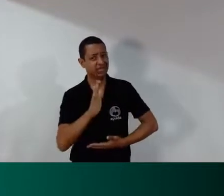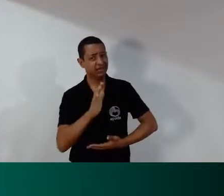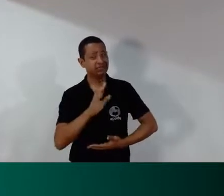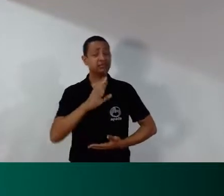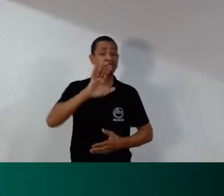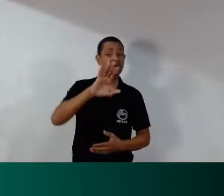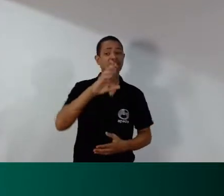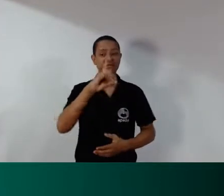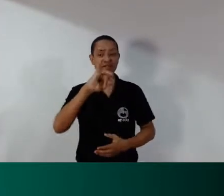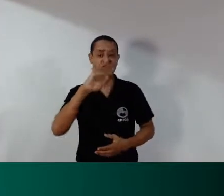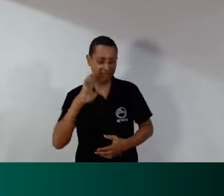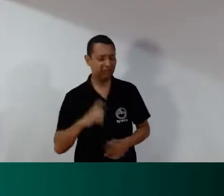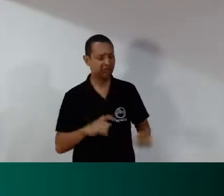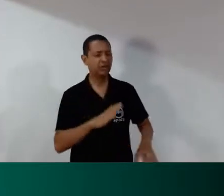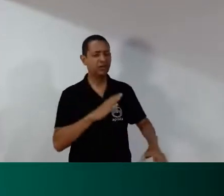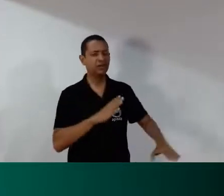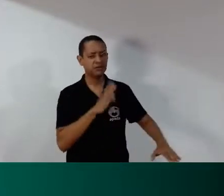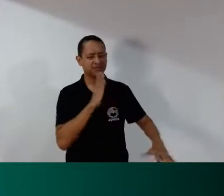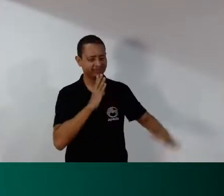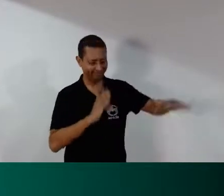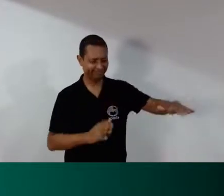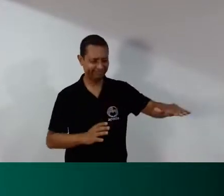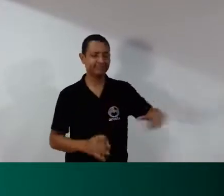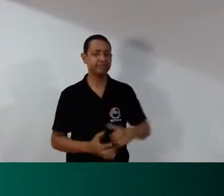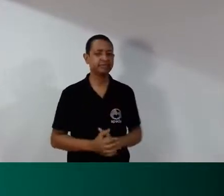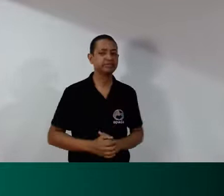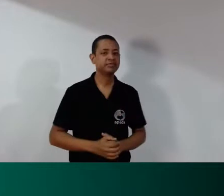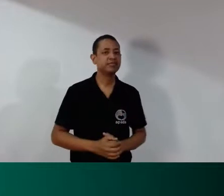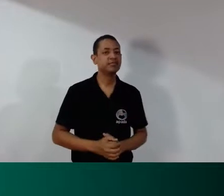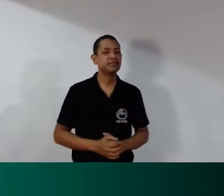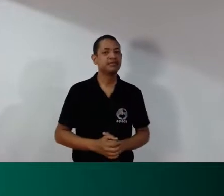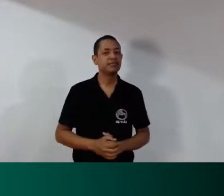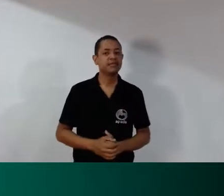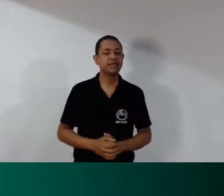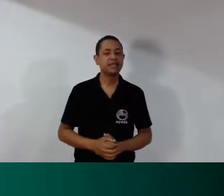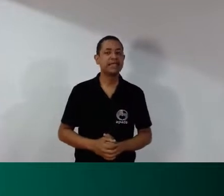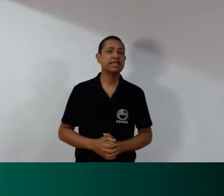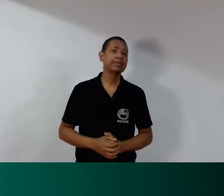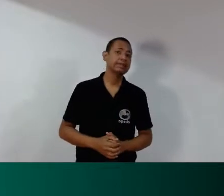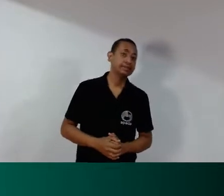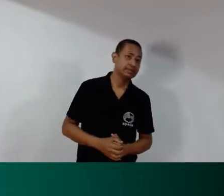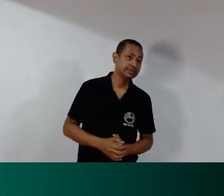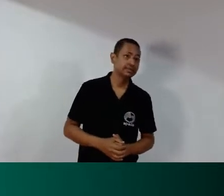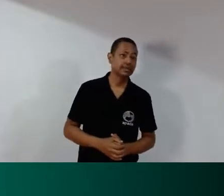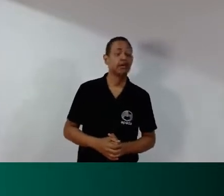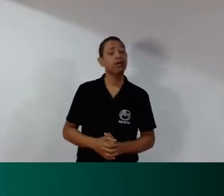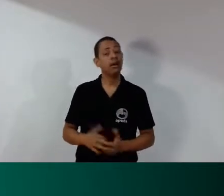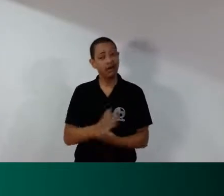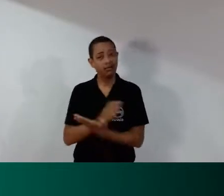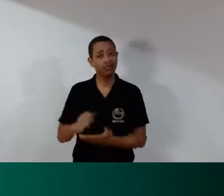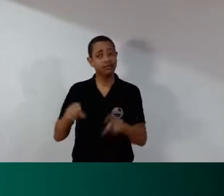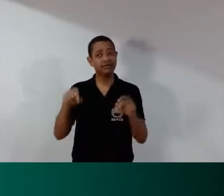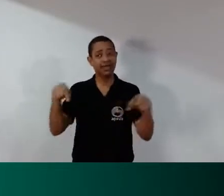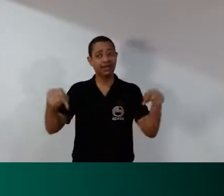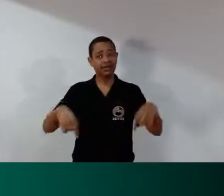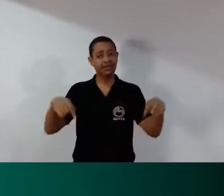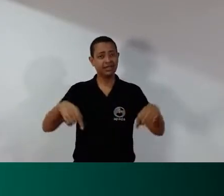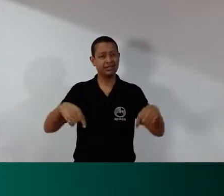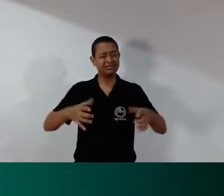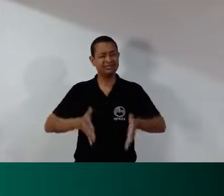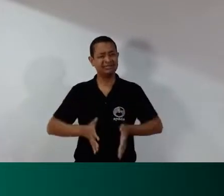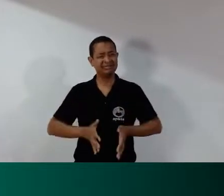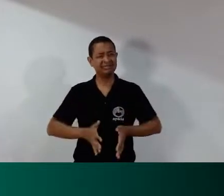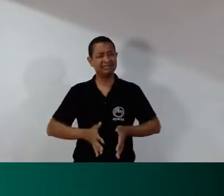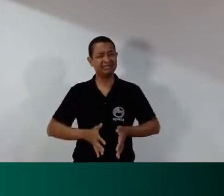maiorzinho a gente fazer uma luta muitos aqui não sabe não nasceram nesse período as 2004 a gente